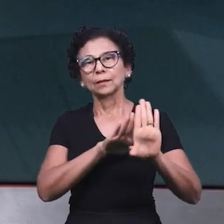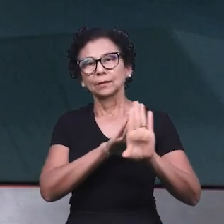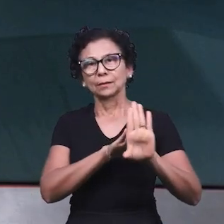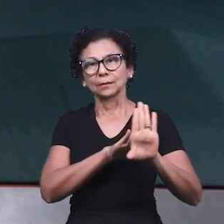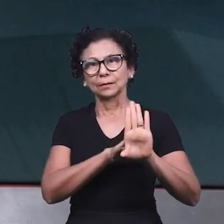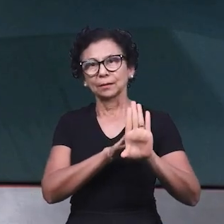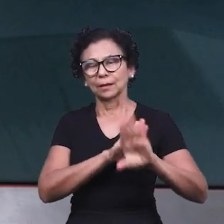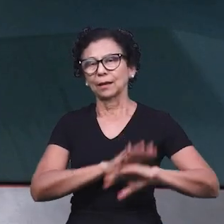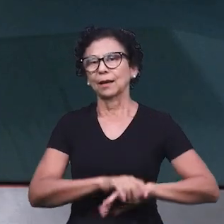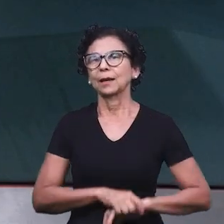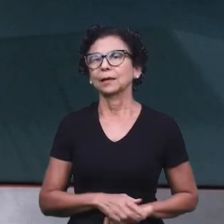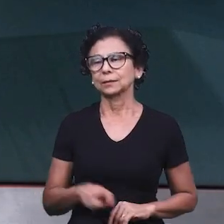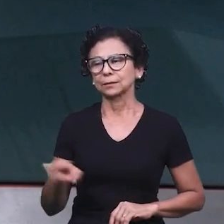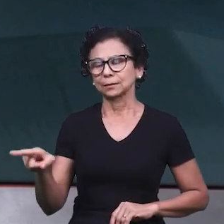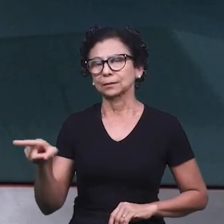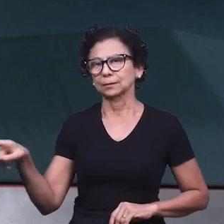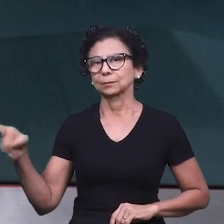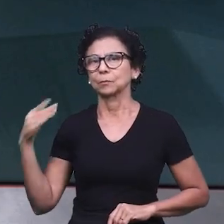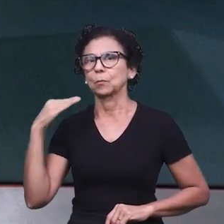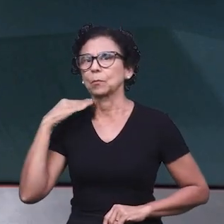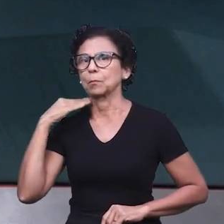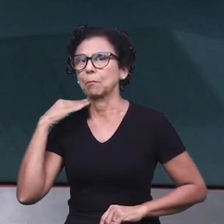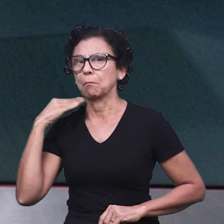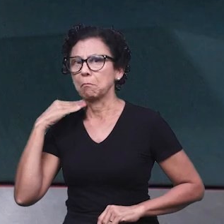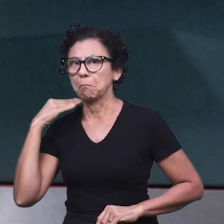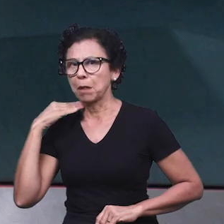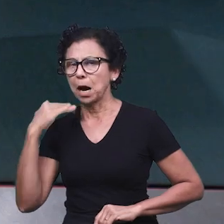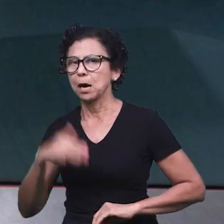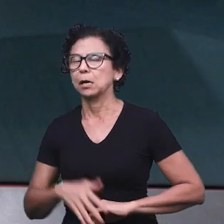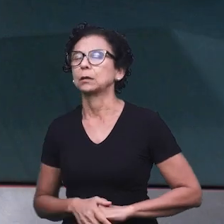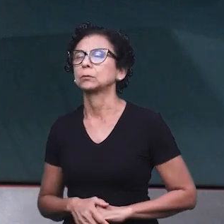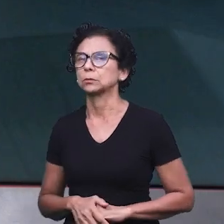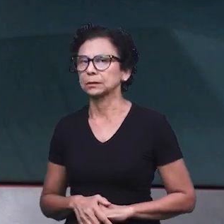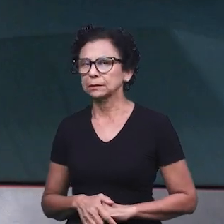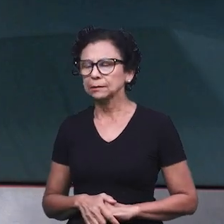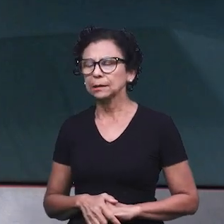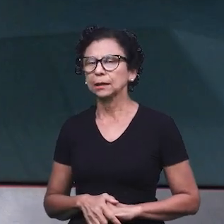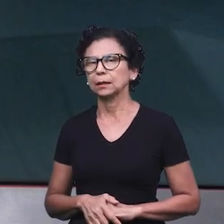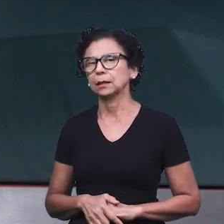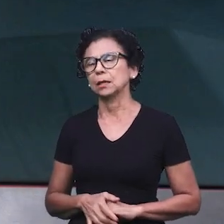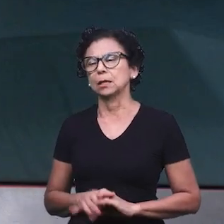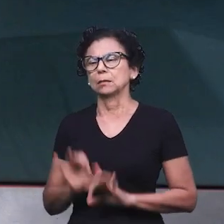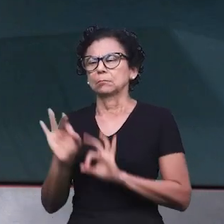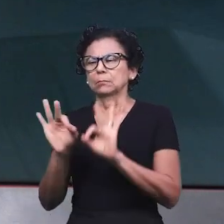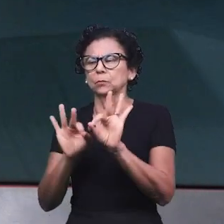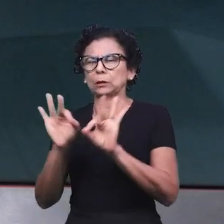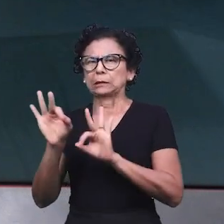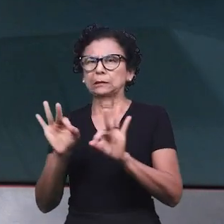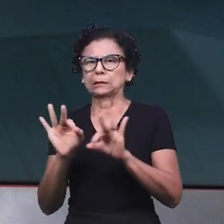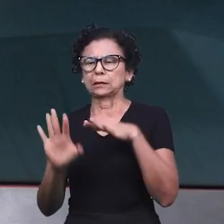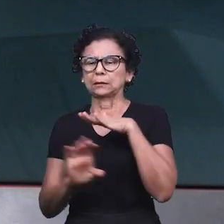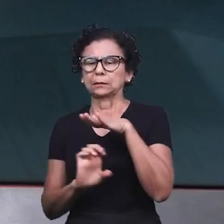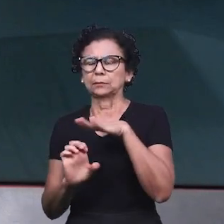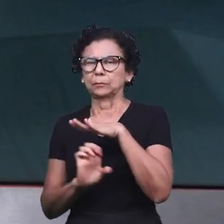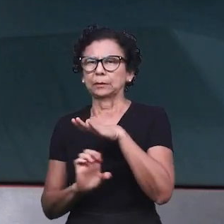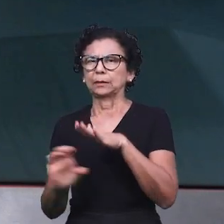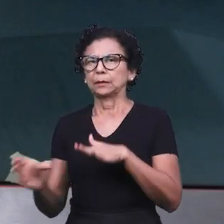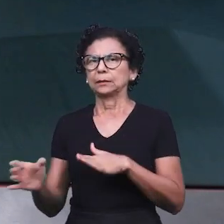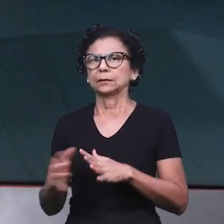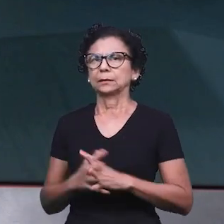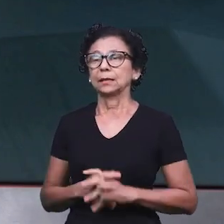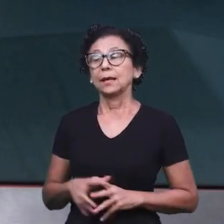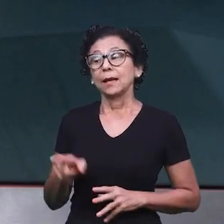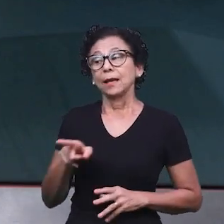disso tudo, os credores, principalmente os mais organizados, bem